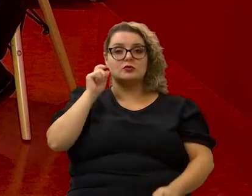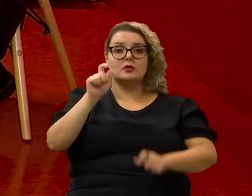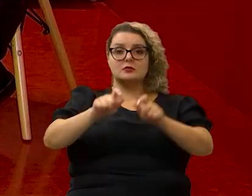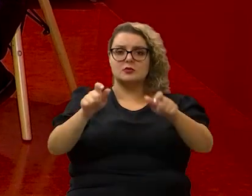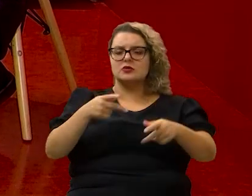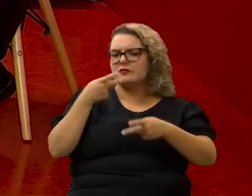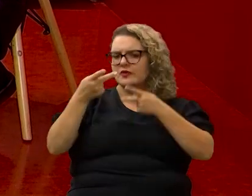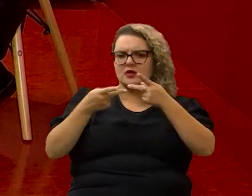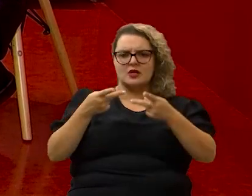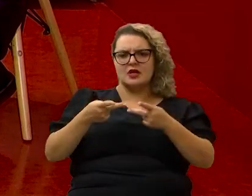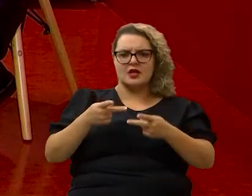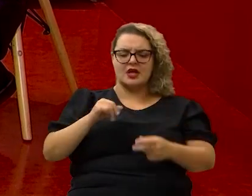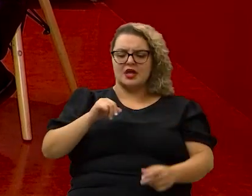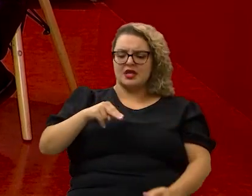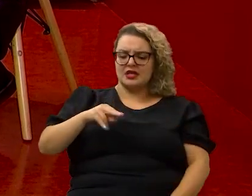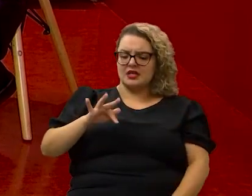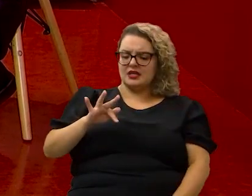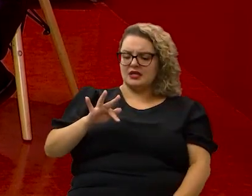muita gente falando sobre